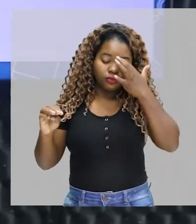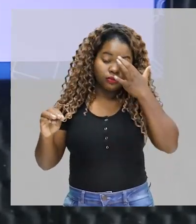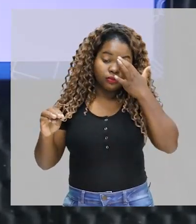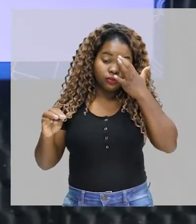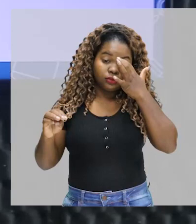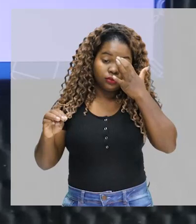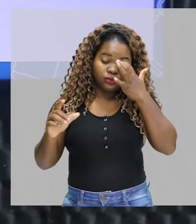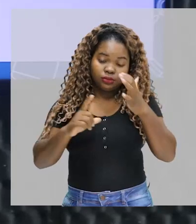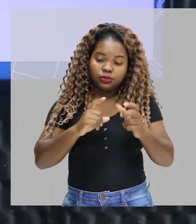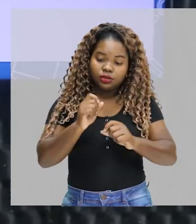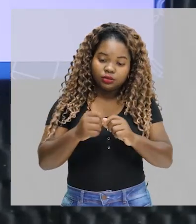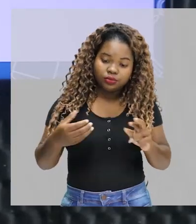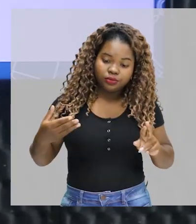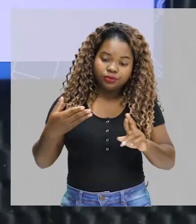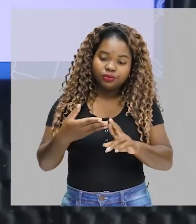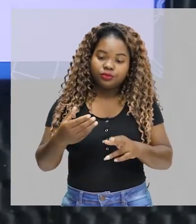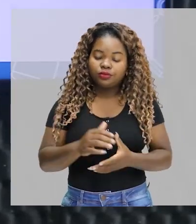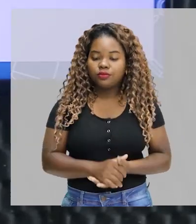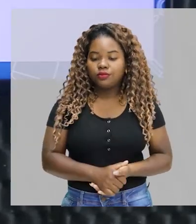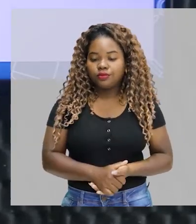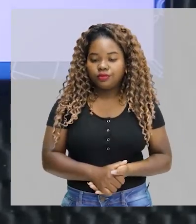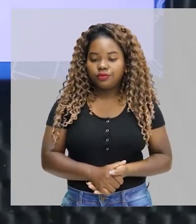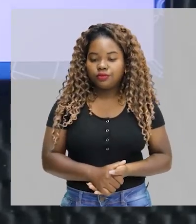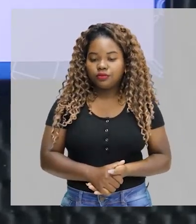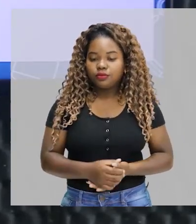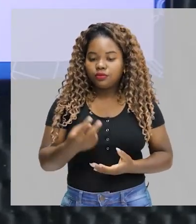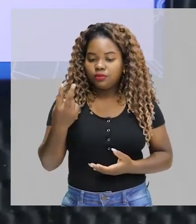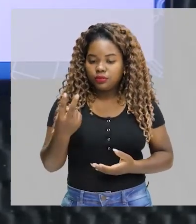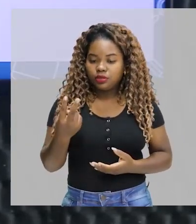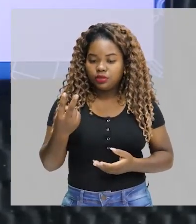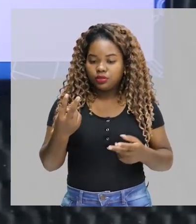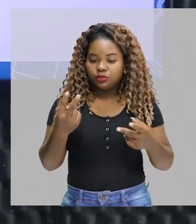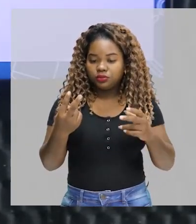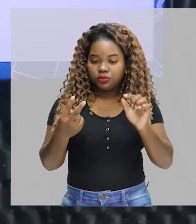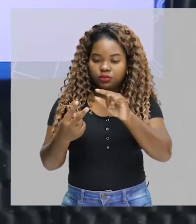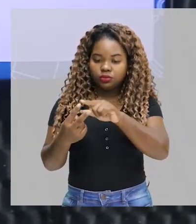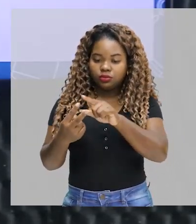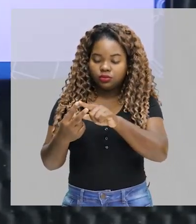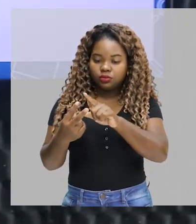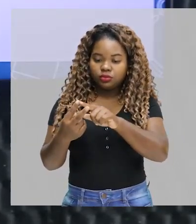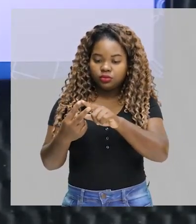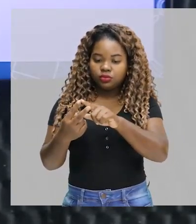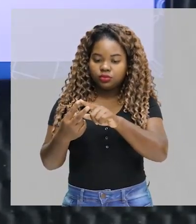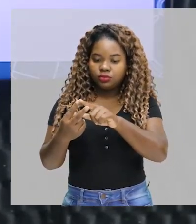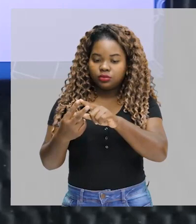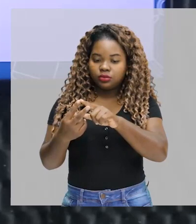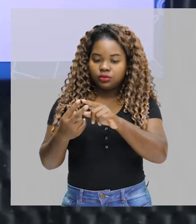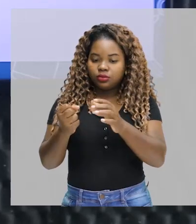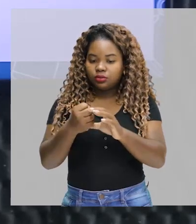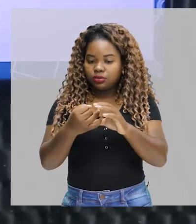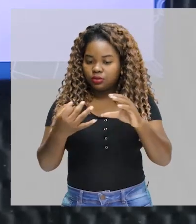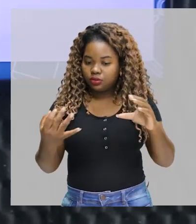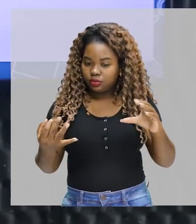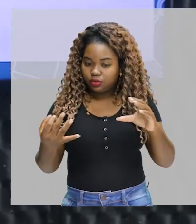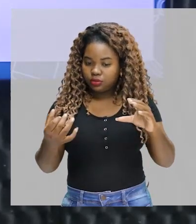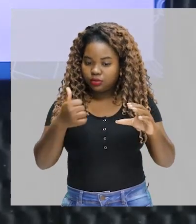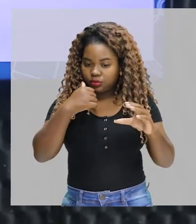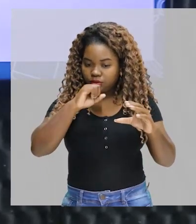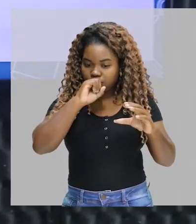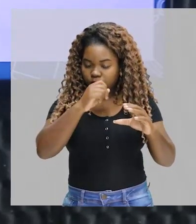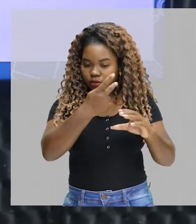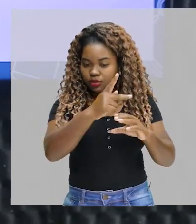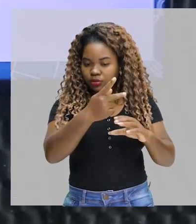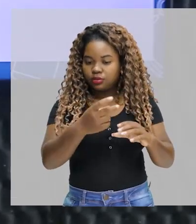essas. Eu observo a referência a esses dois pontos, tanto a qualificação, a característica de ser a mãe